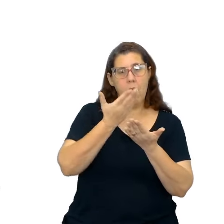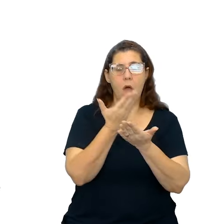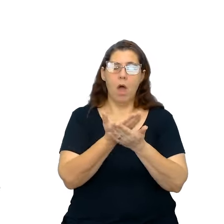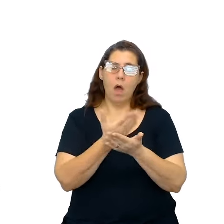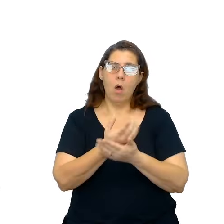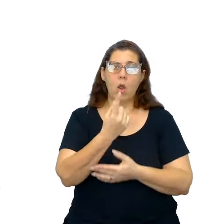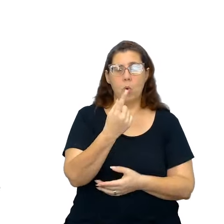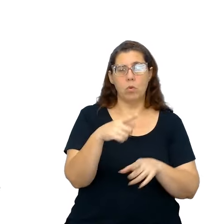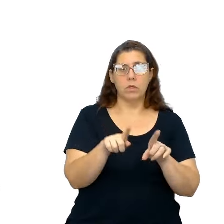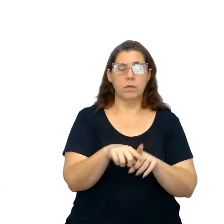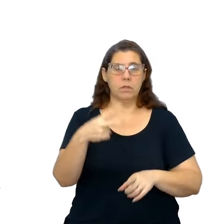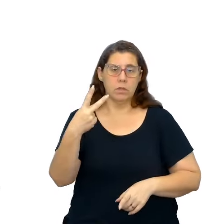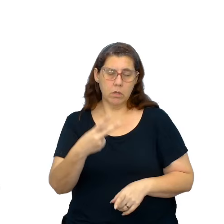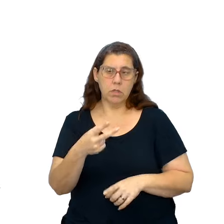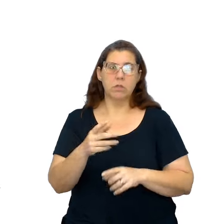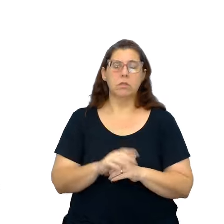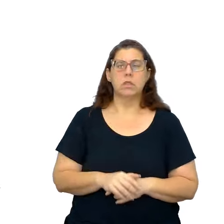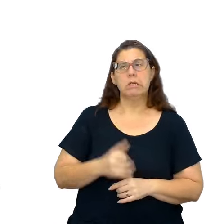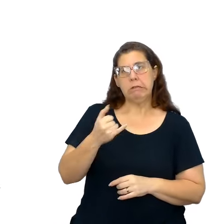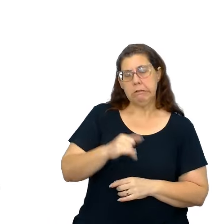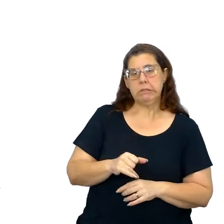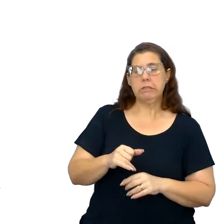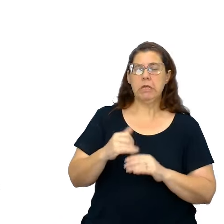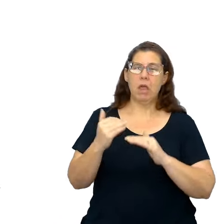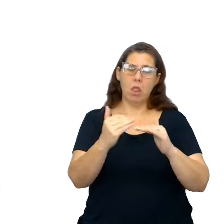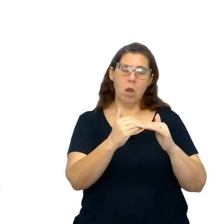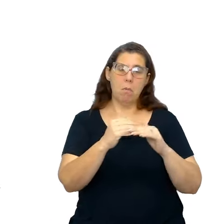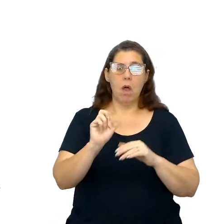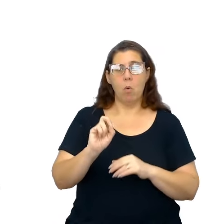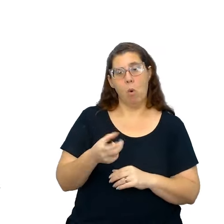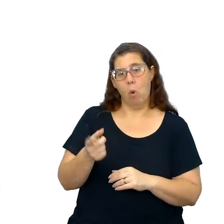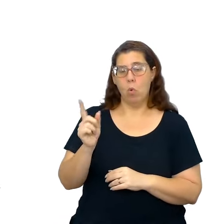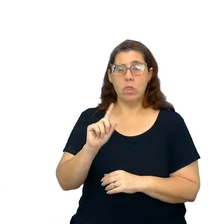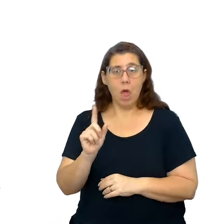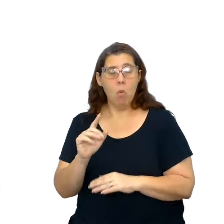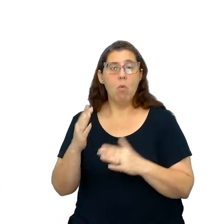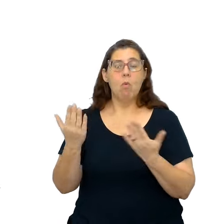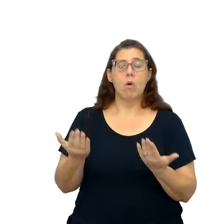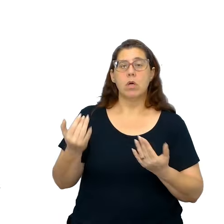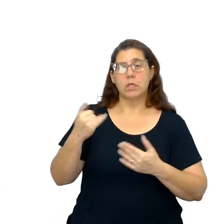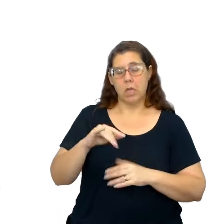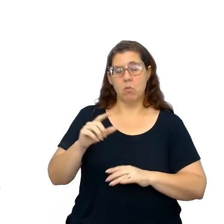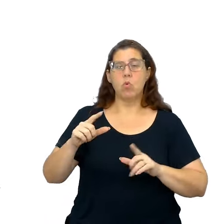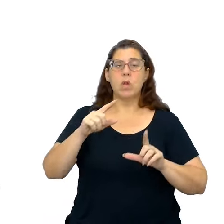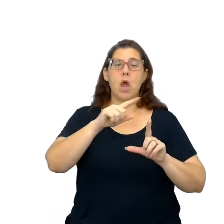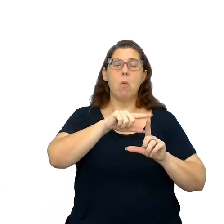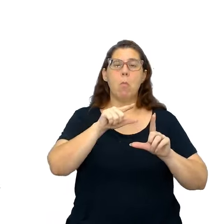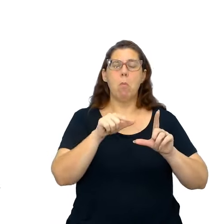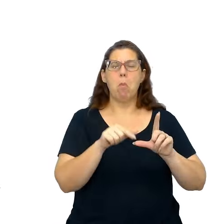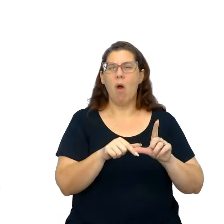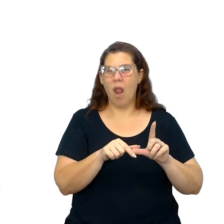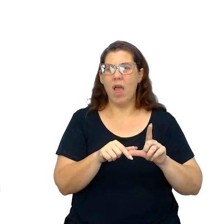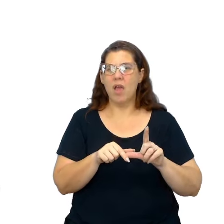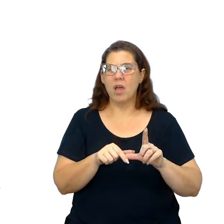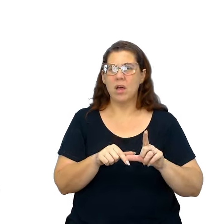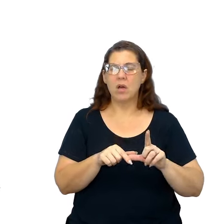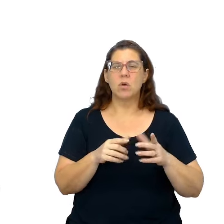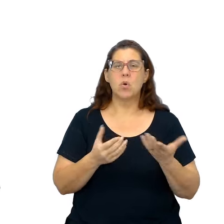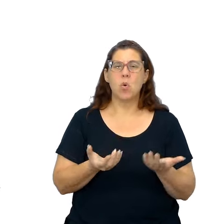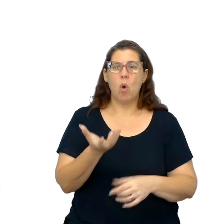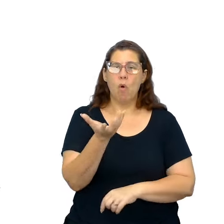2, falando sobre ser regular ou não, como vocês estão vendo ali no título, ele fala do que é um polígono convexo ou não convexo.